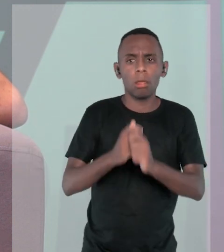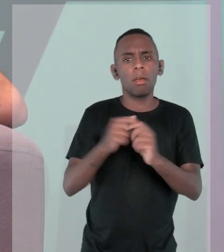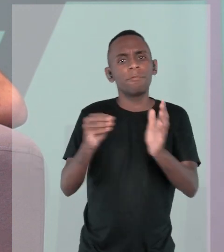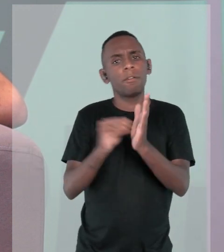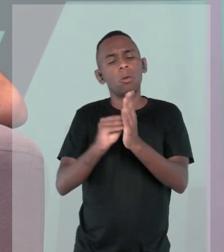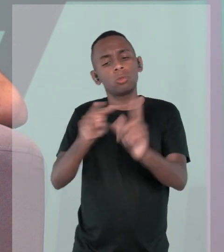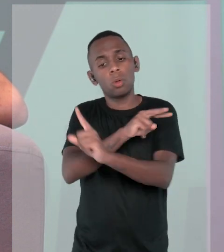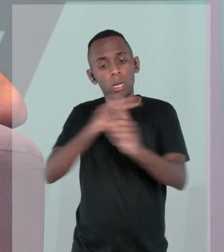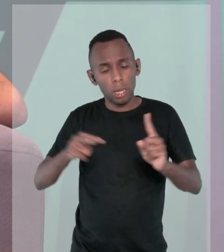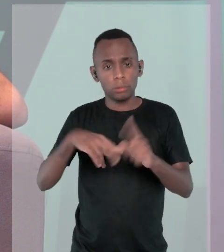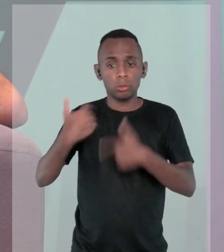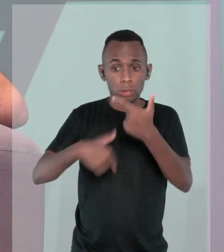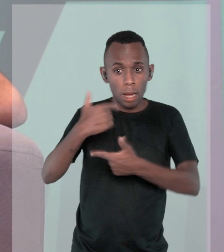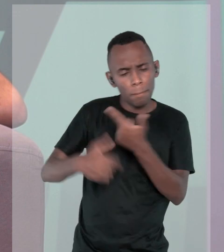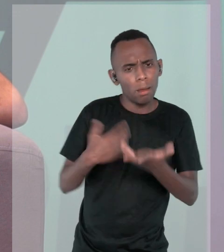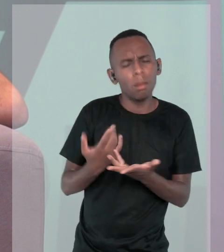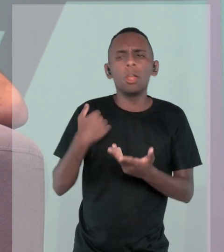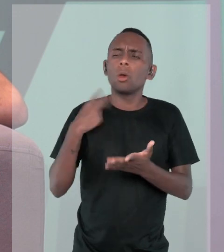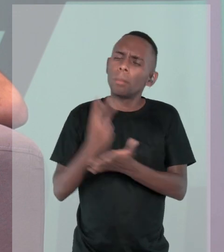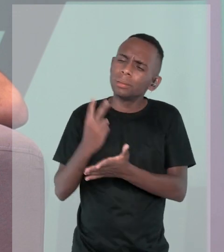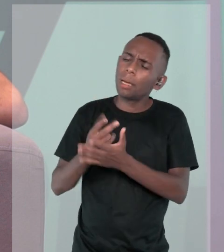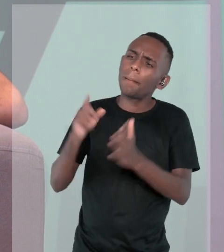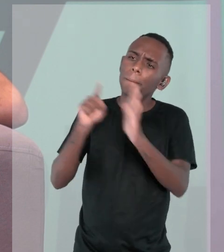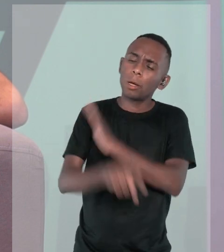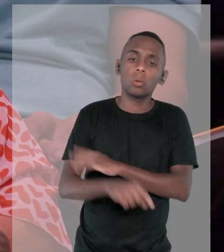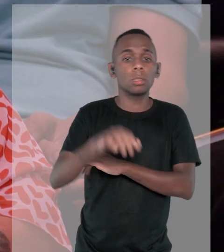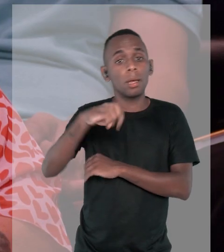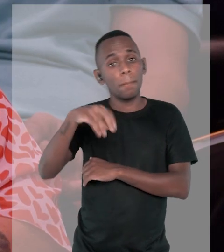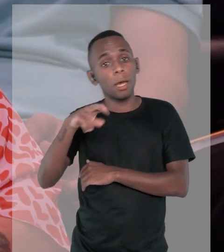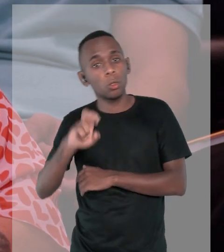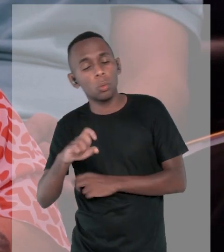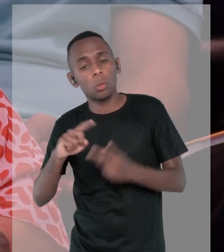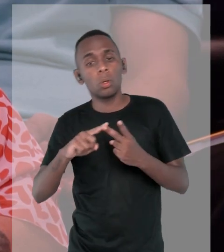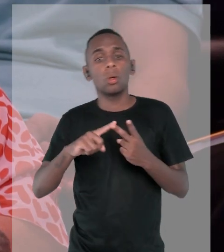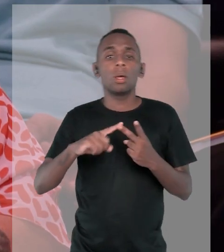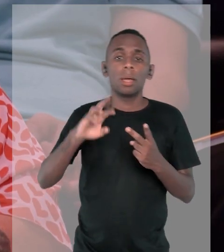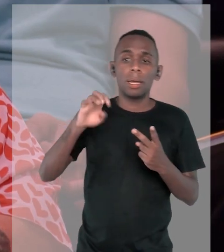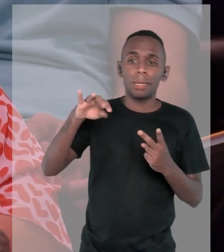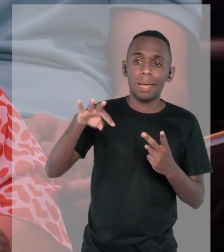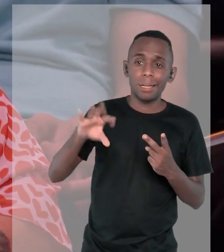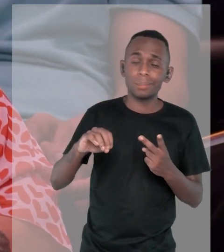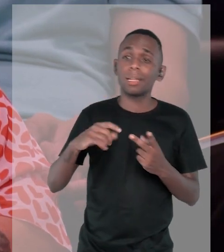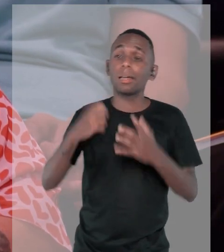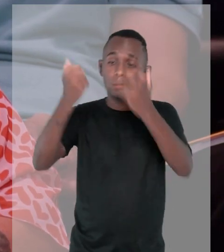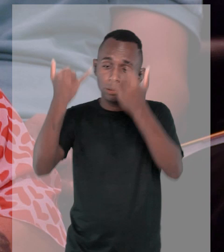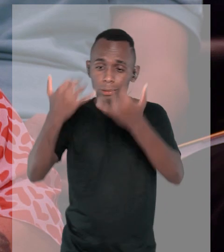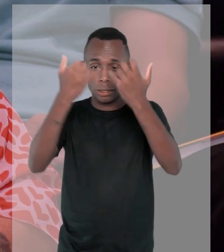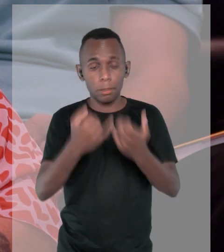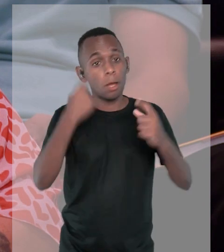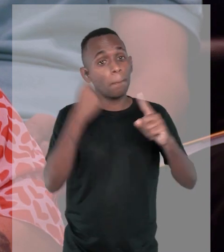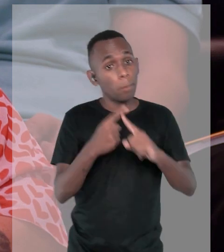de serviço. E eu pergunto sempre para a Manu e para a Renata, por que precisa disso? Aí